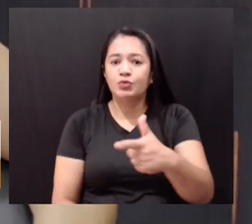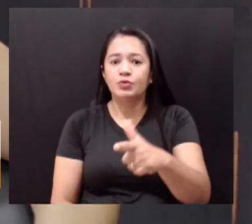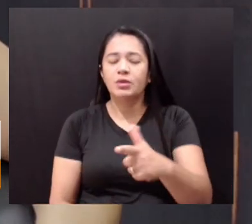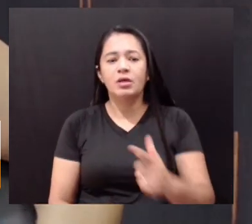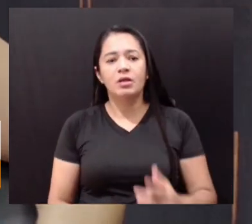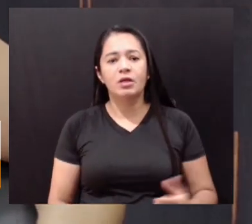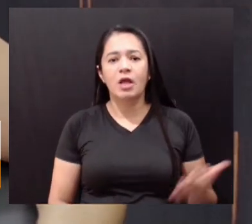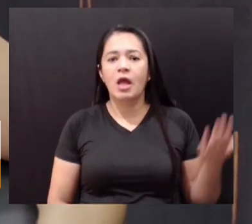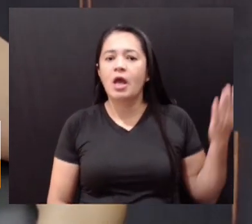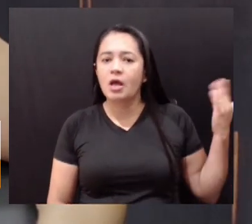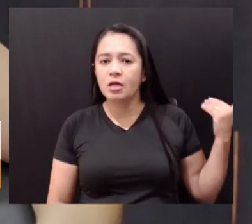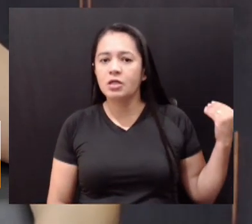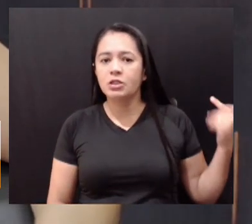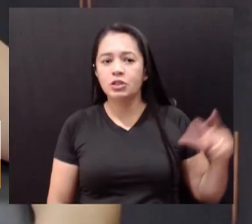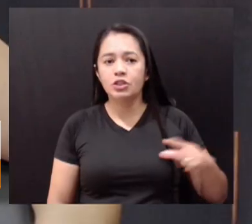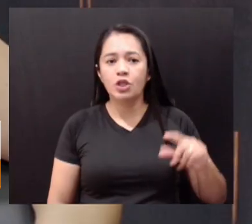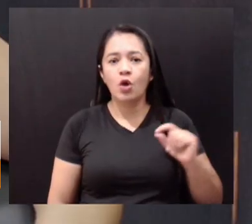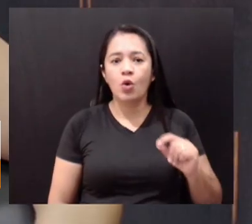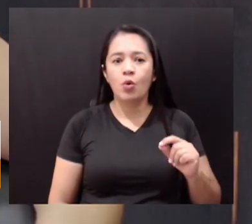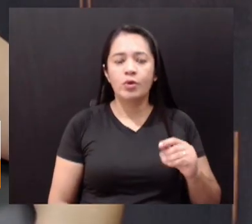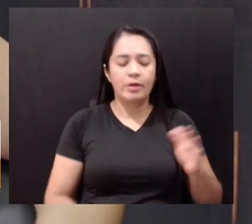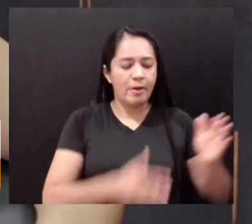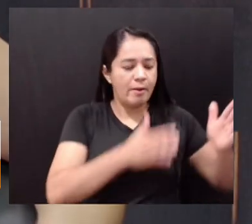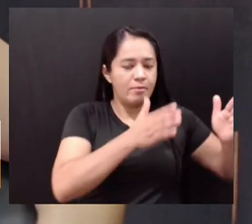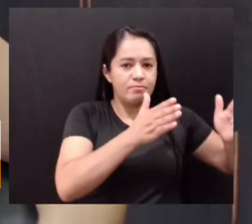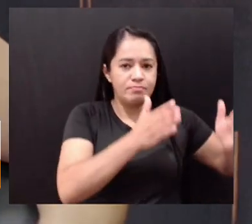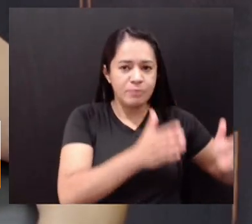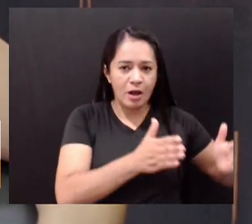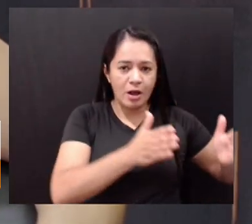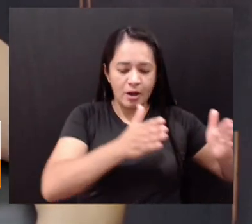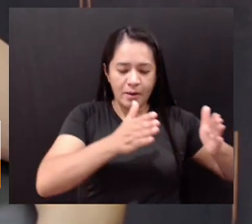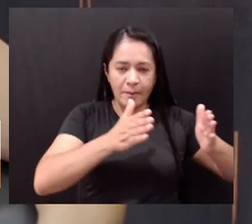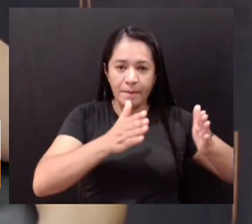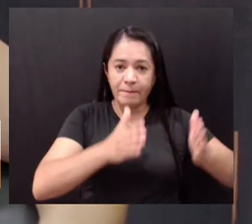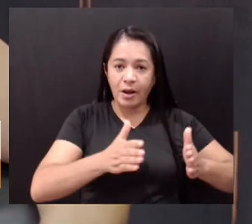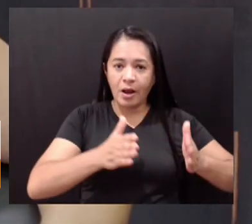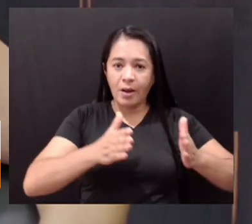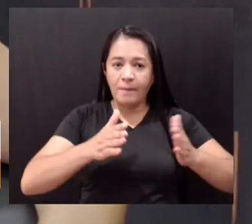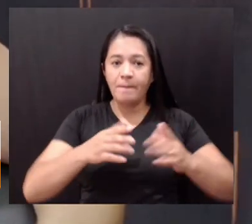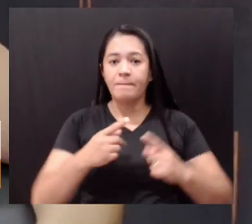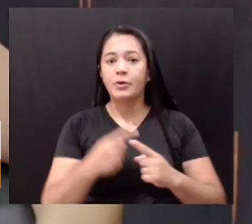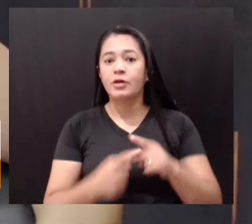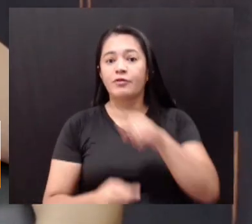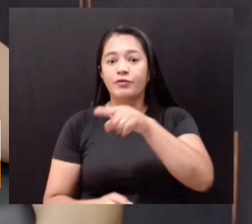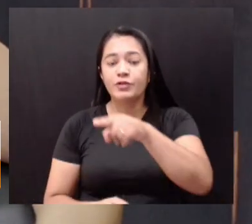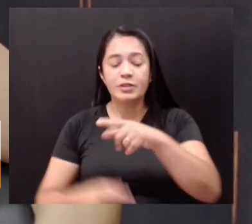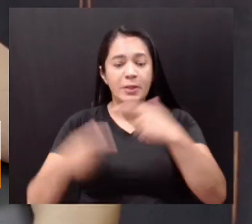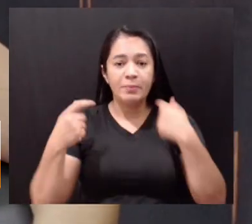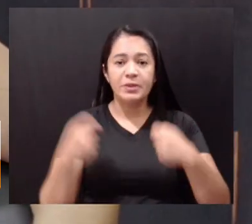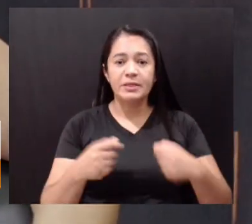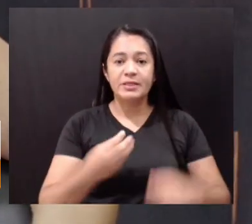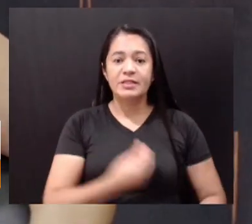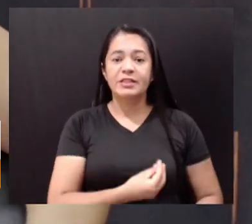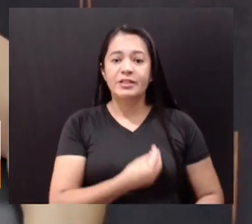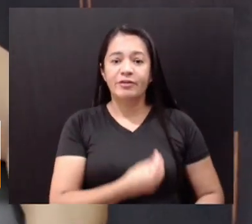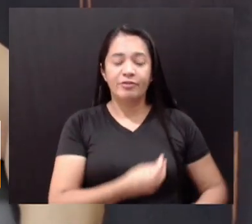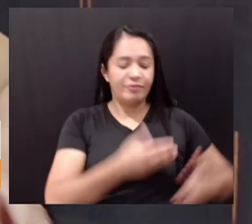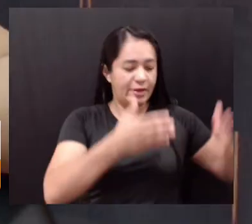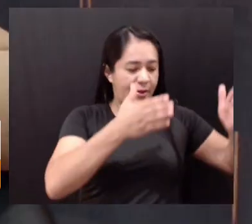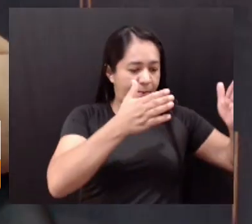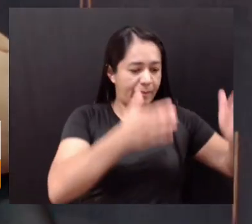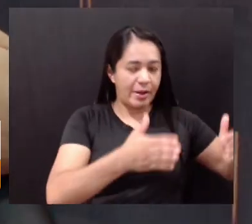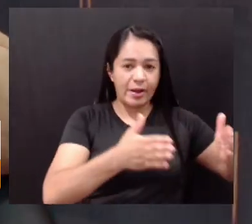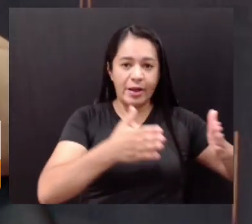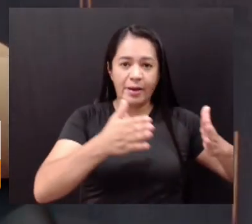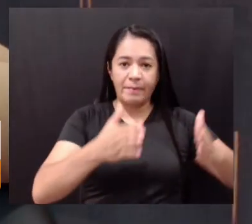tinha de processo, né, que você tem que viver alguns processos para depois você colher. Então a gente tem